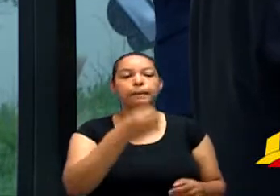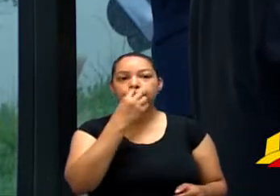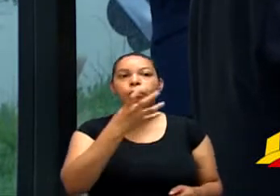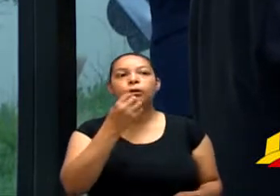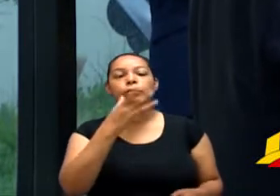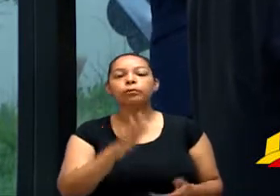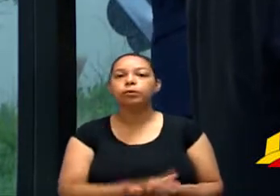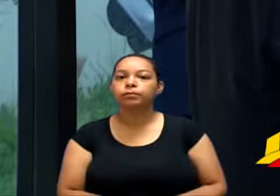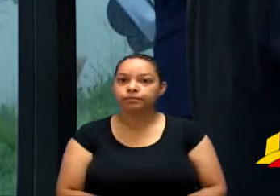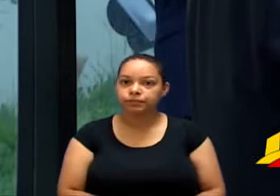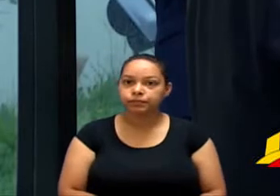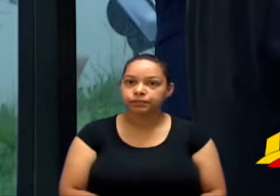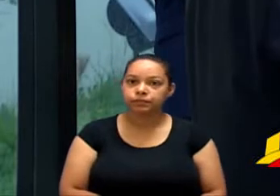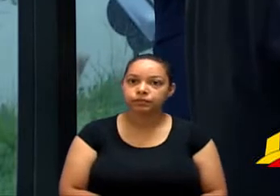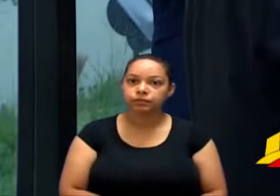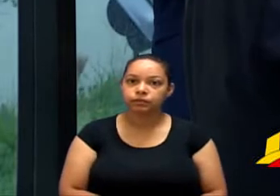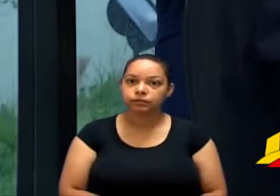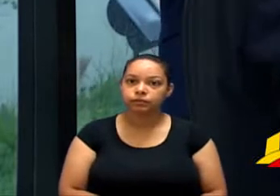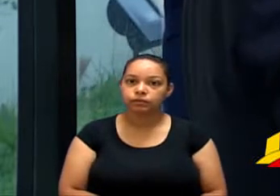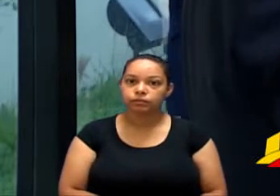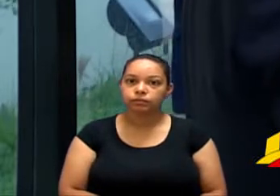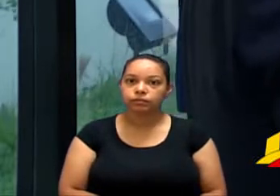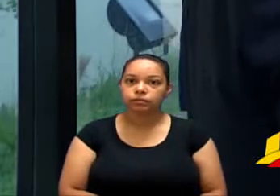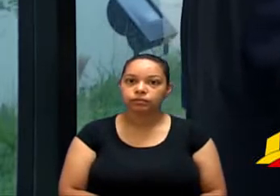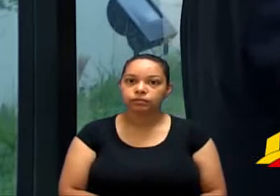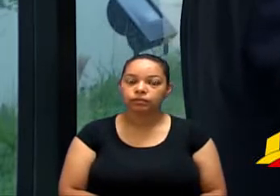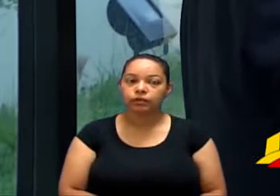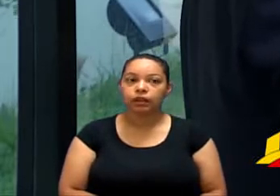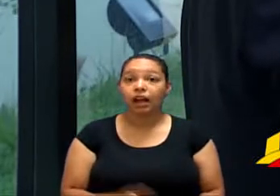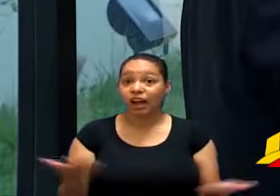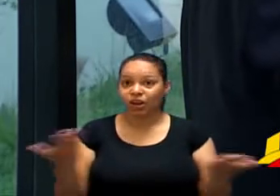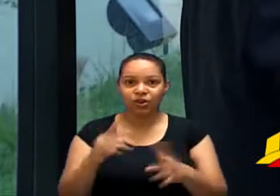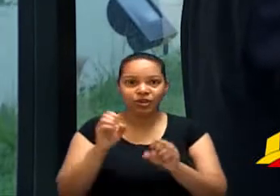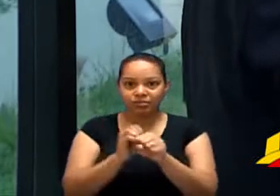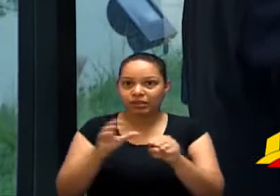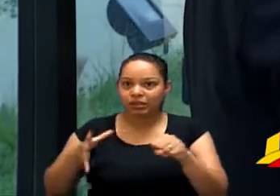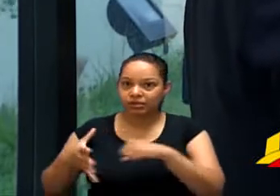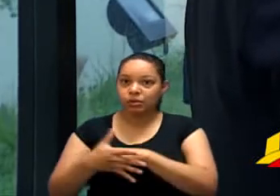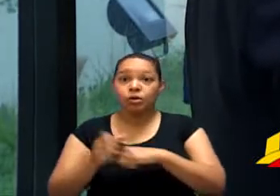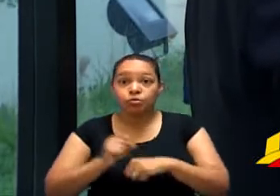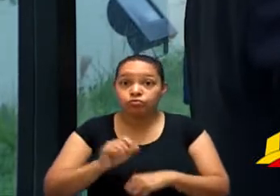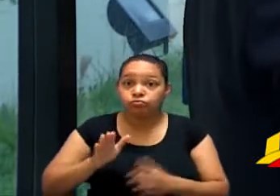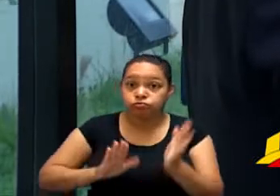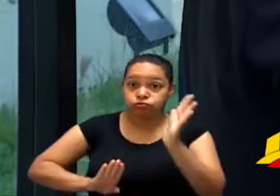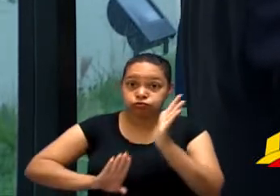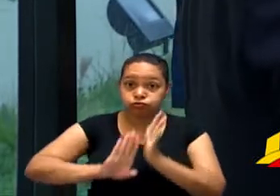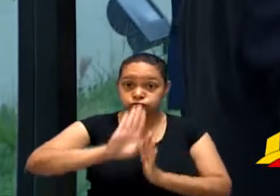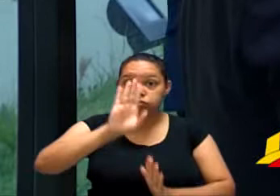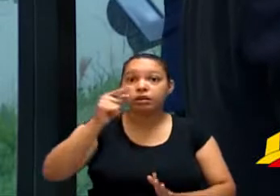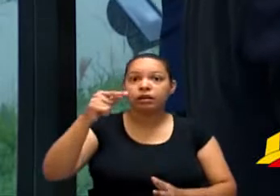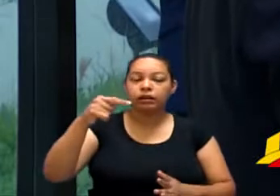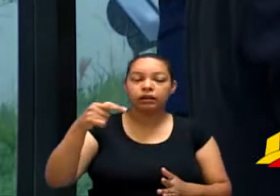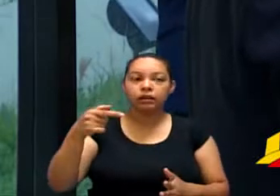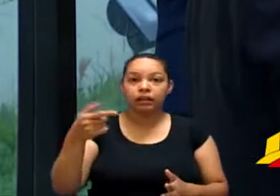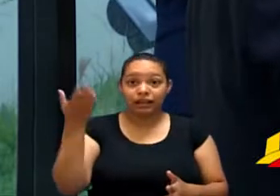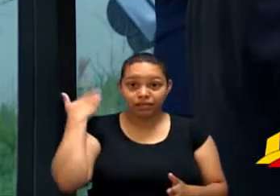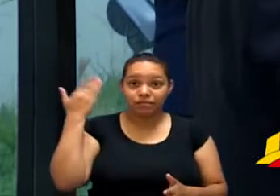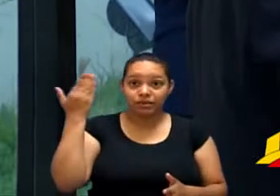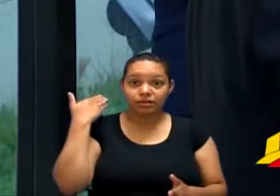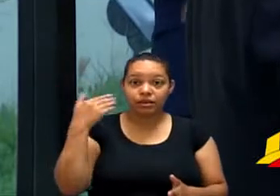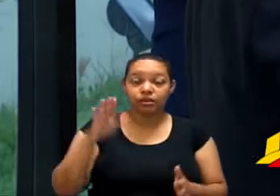as profissões saúde por ocasião agora da pandemia quando nós tivemos a possibilidade infelizmente